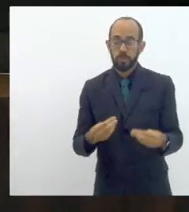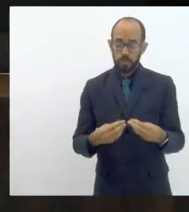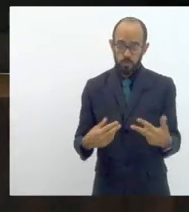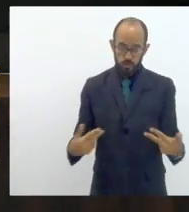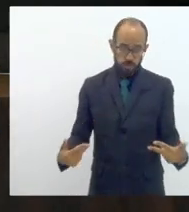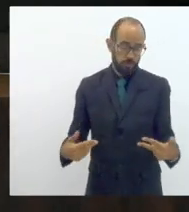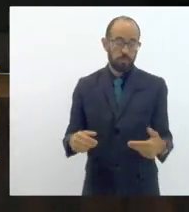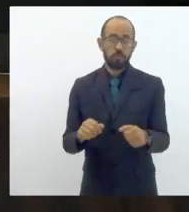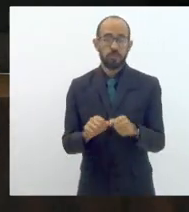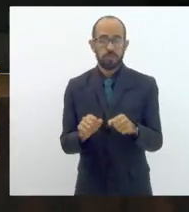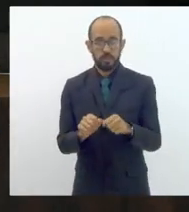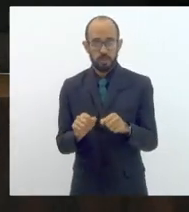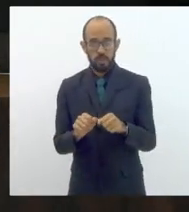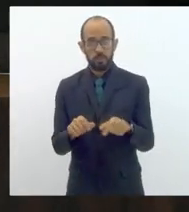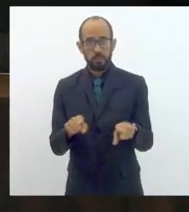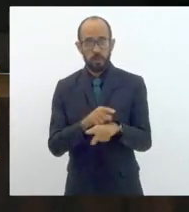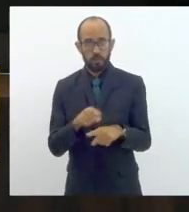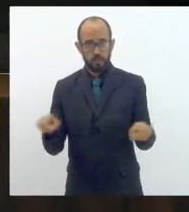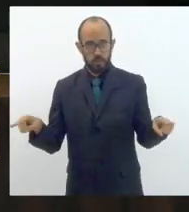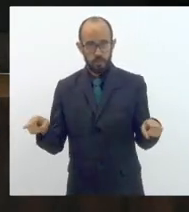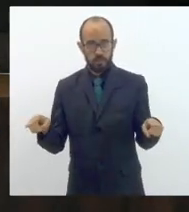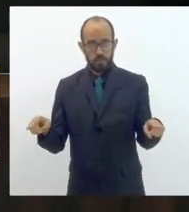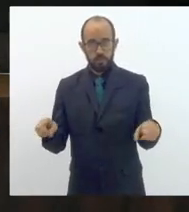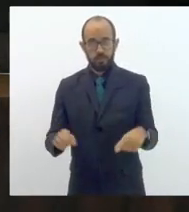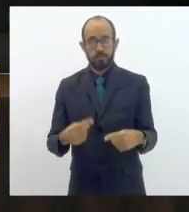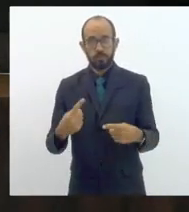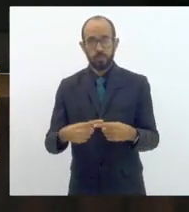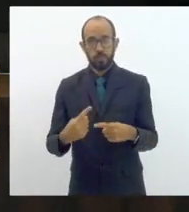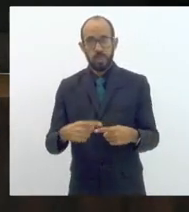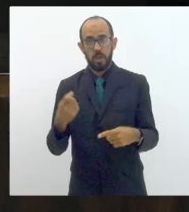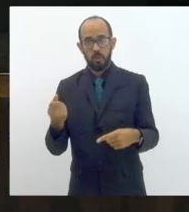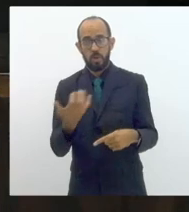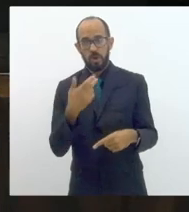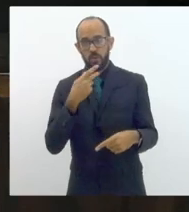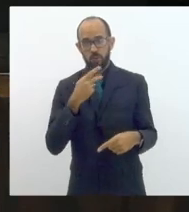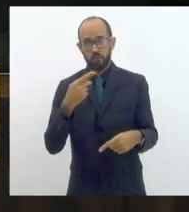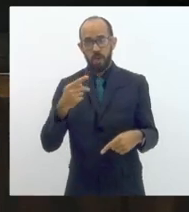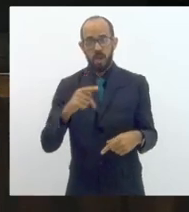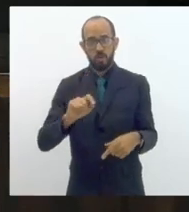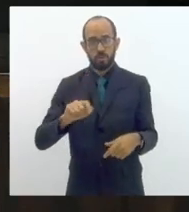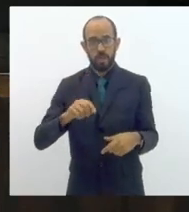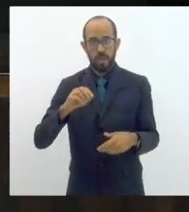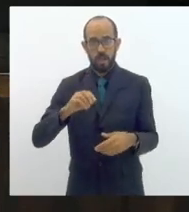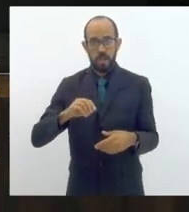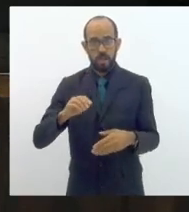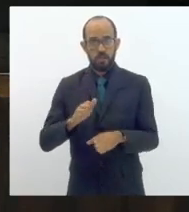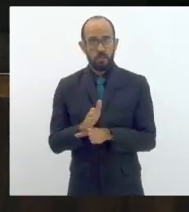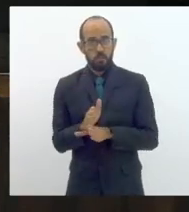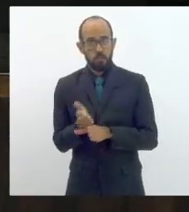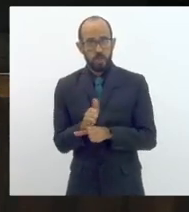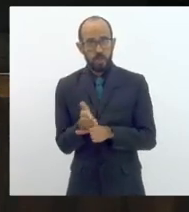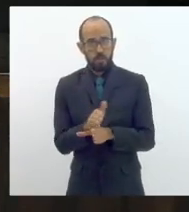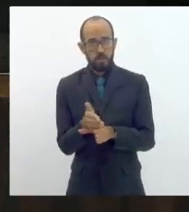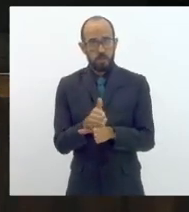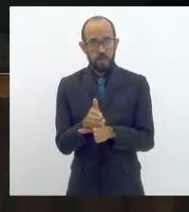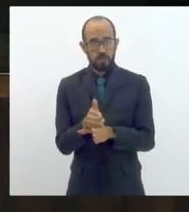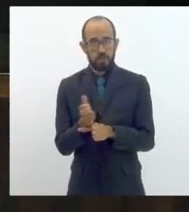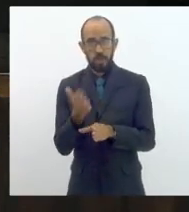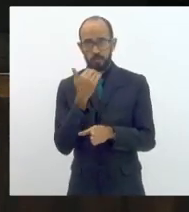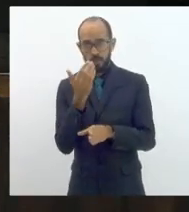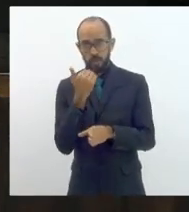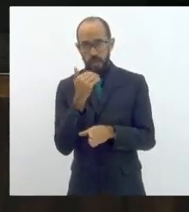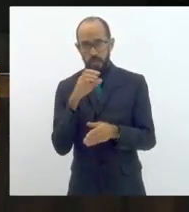é muito trabalho para vocês, inclusive, porque quando falo da insegurança alimentar, quando falo da ausência de renda da